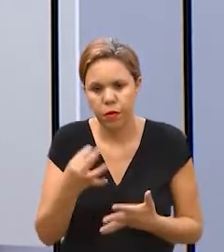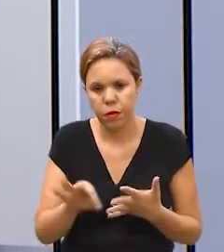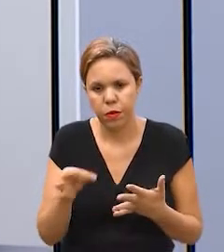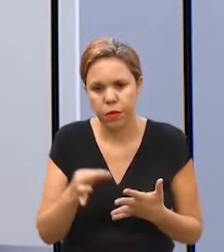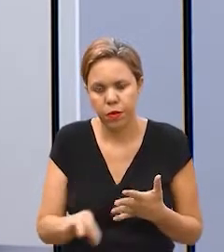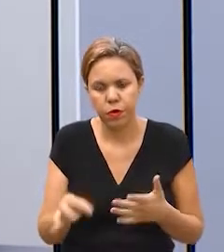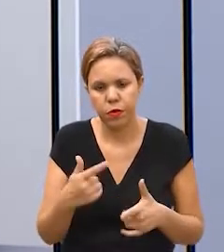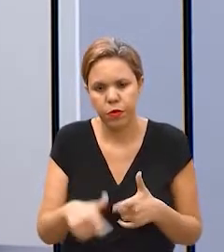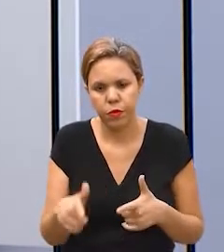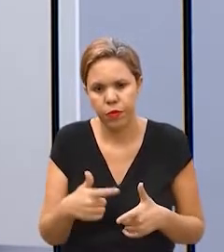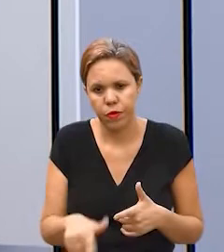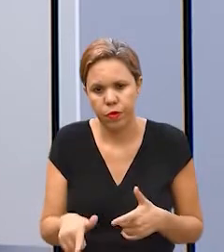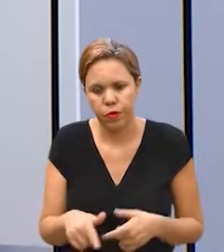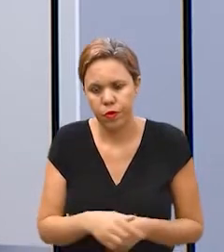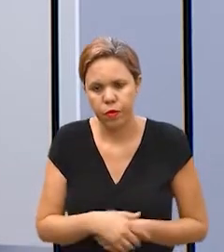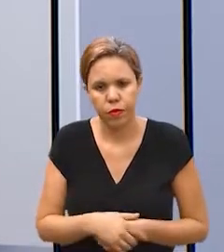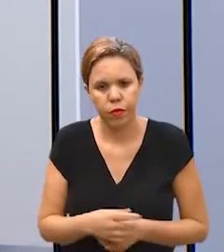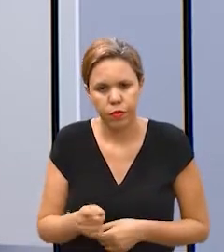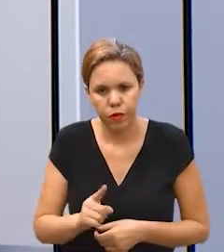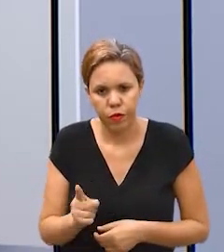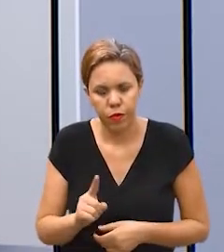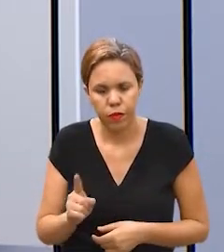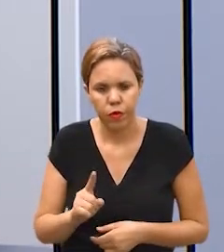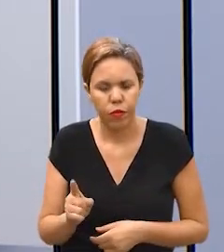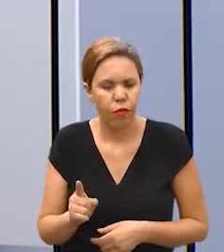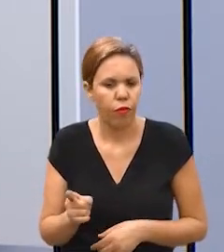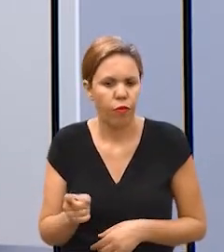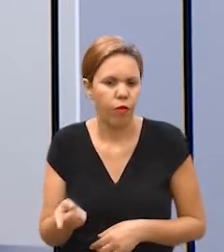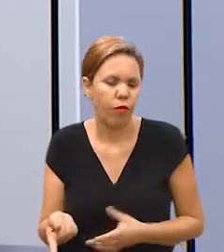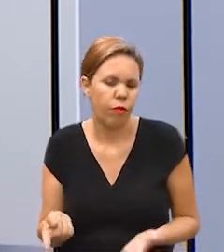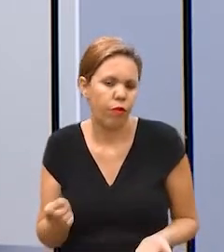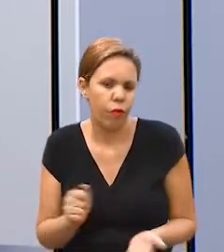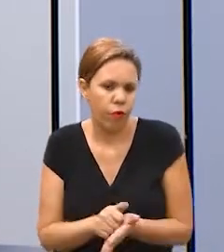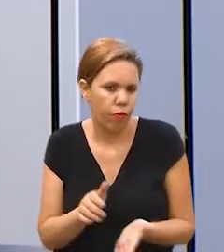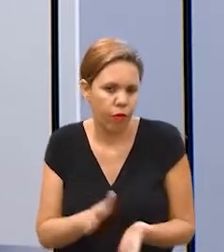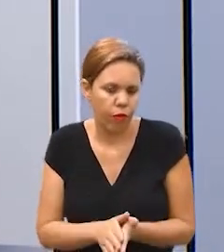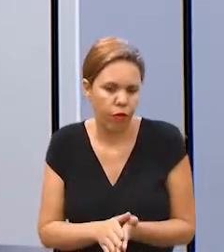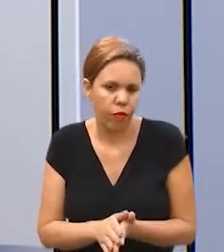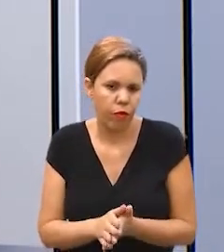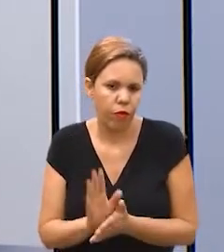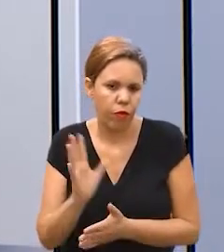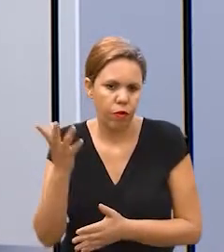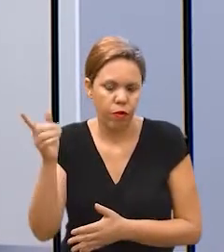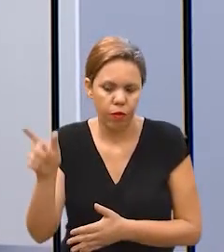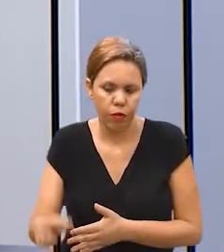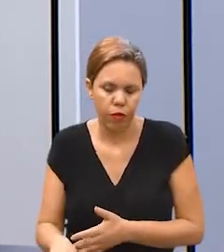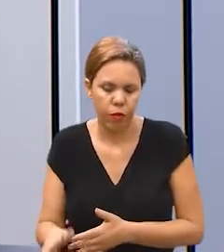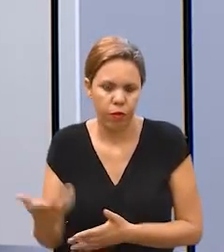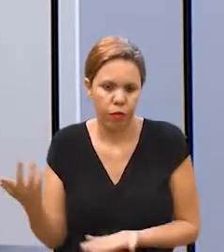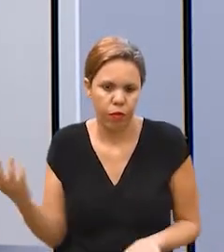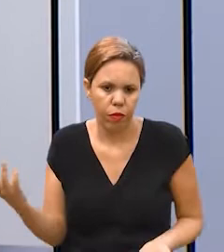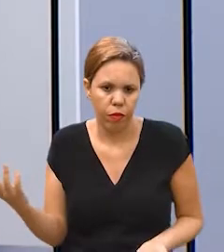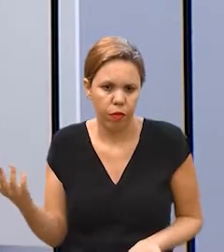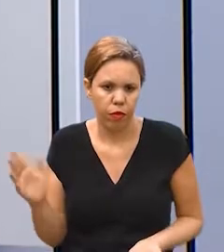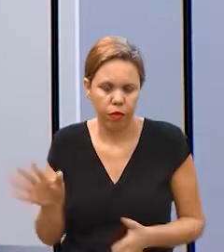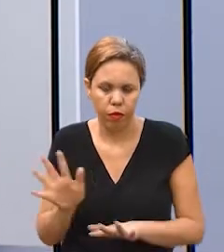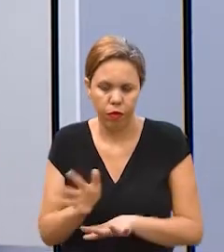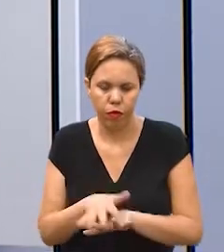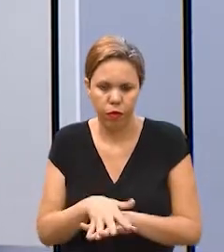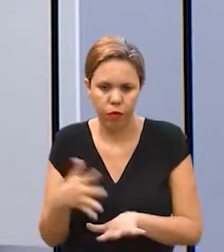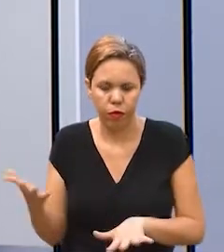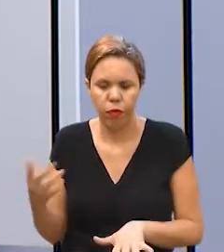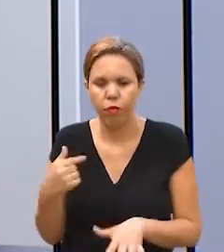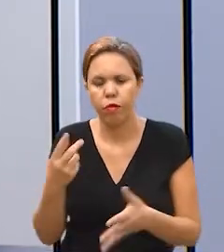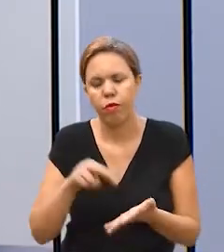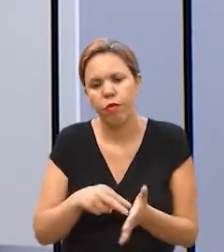problema e não penalizar aqueles que já historicamente foram excluídos. O que eu estou querendo dizer com